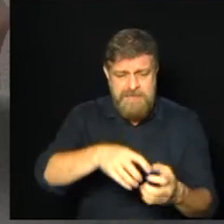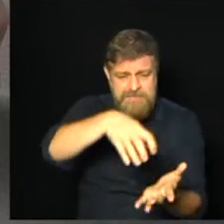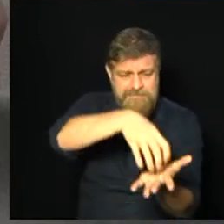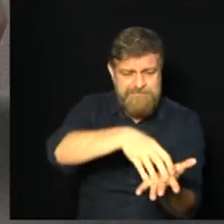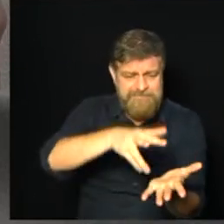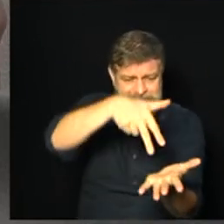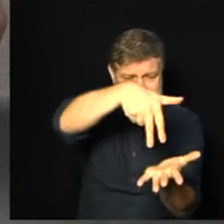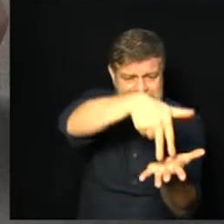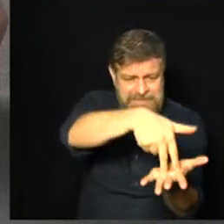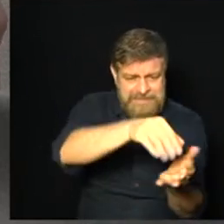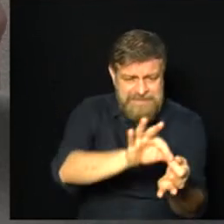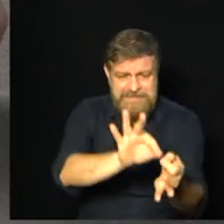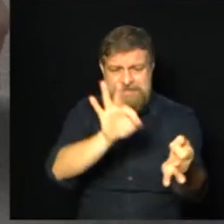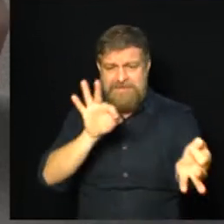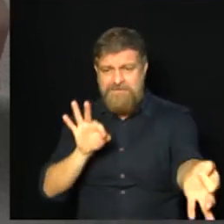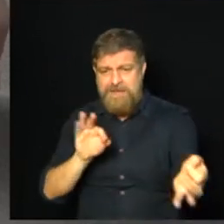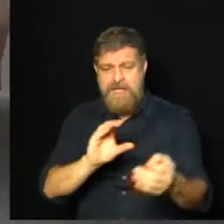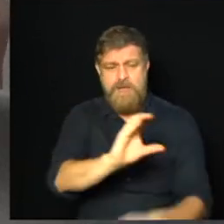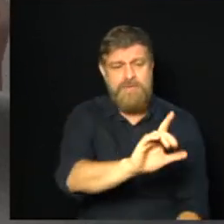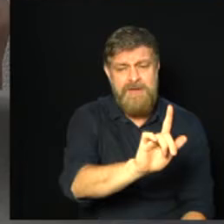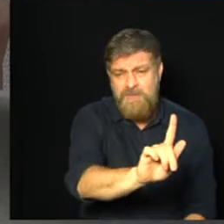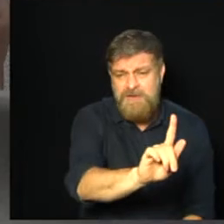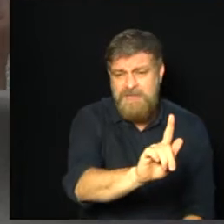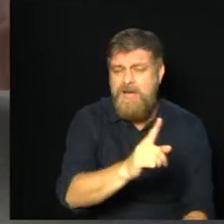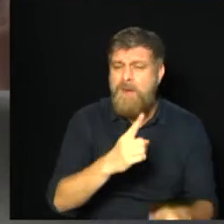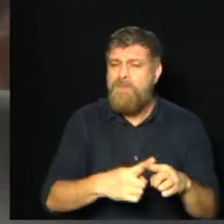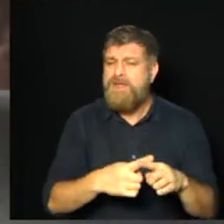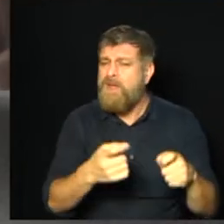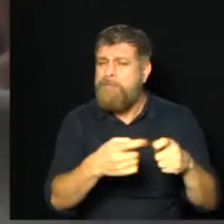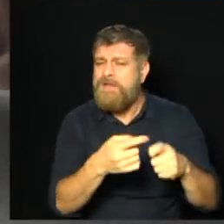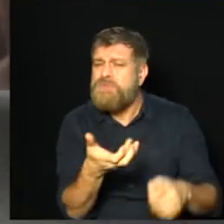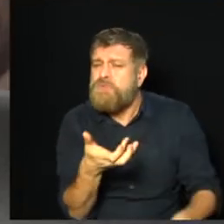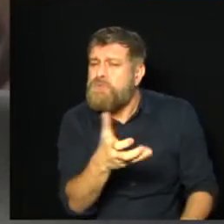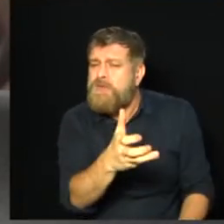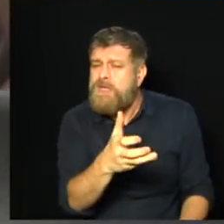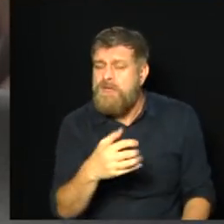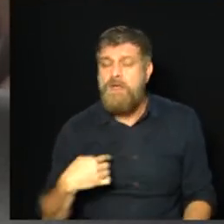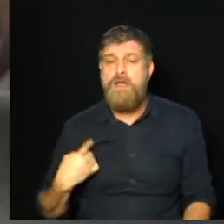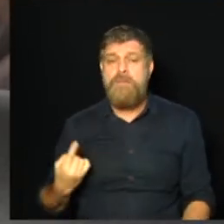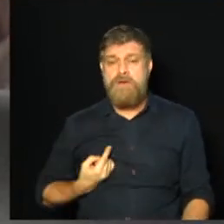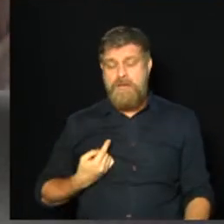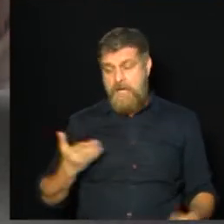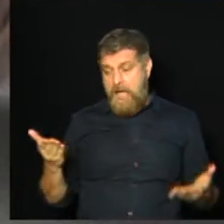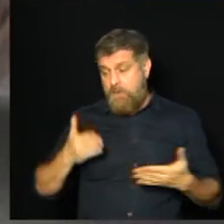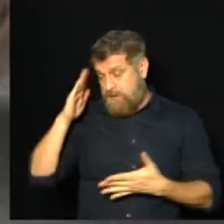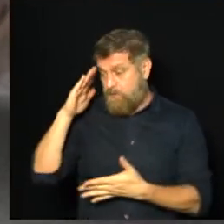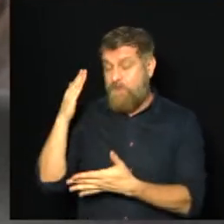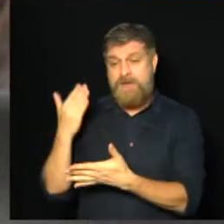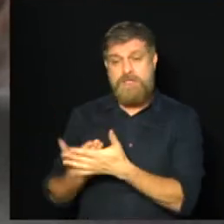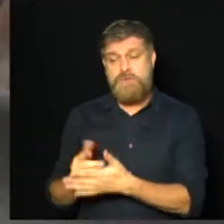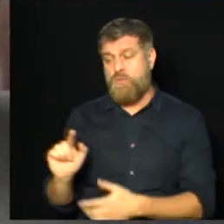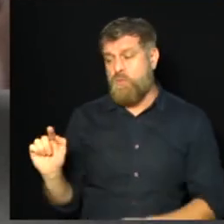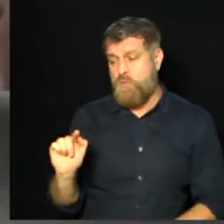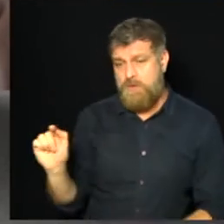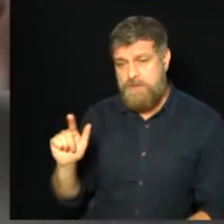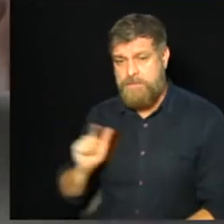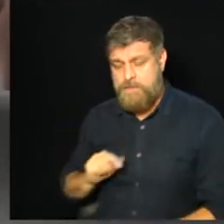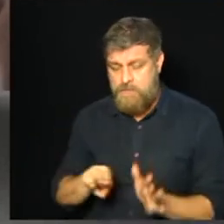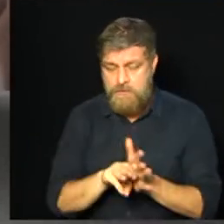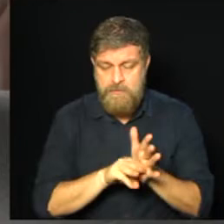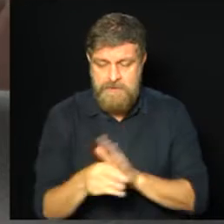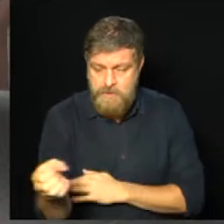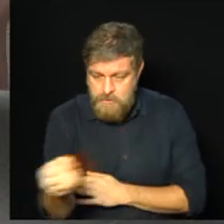na unidade do Campo Grande, no PA Campo Grande, e com a certeza de que nesse novo modelo a